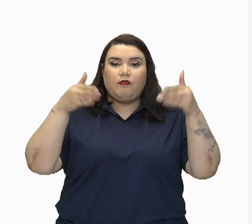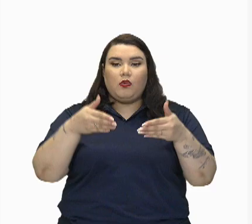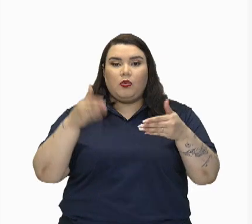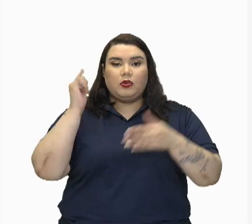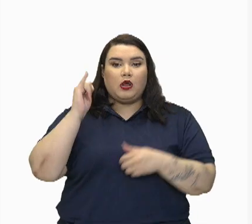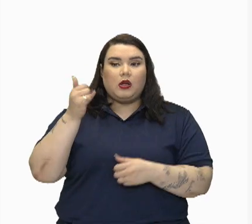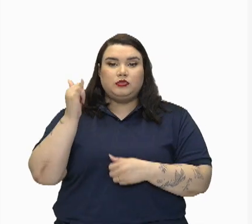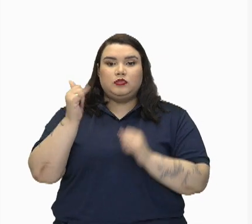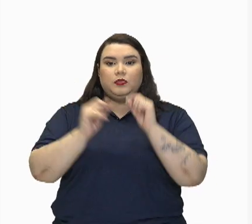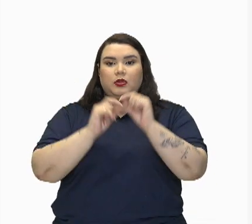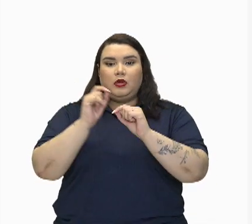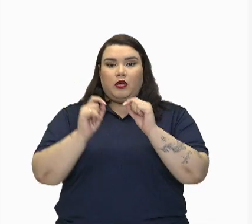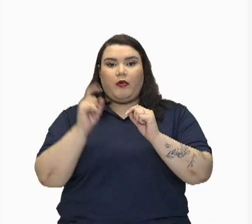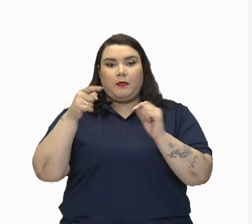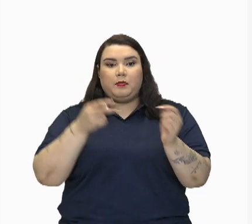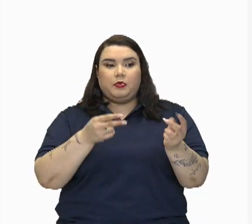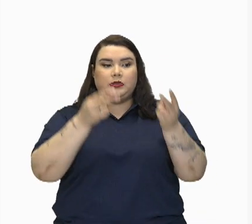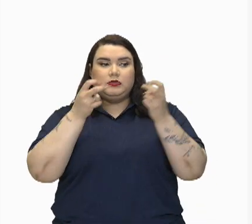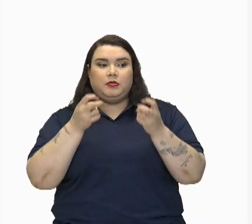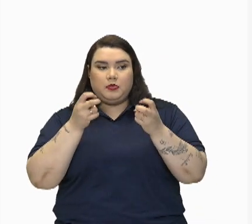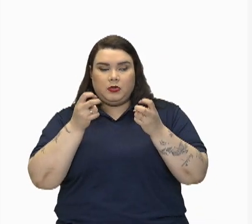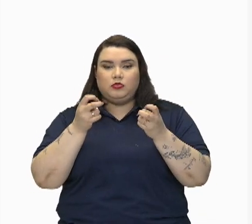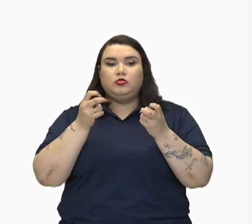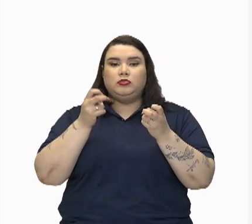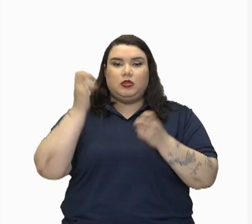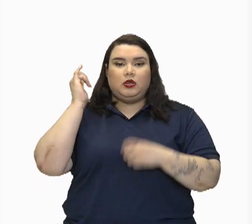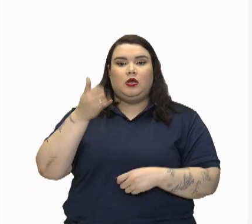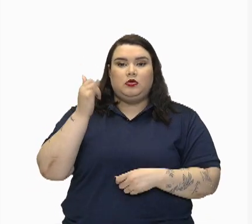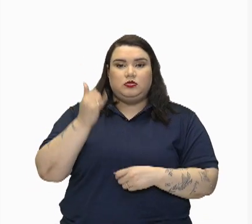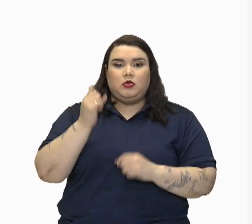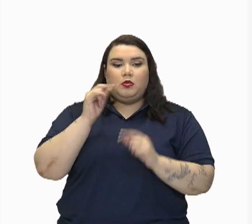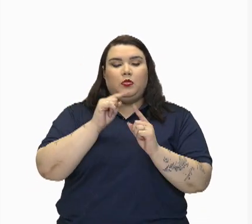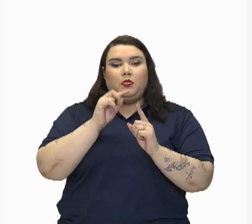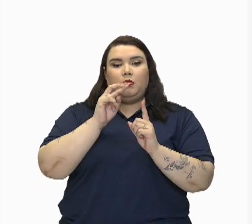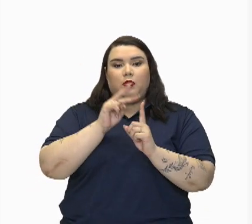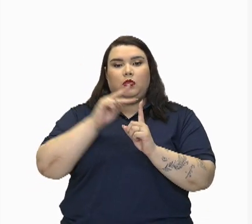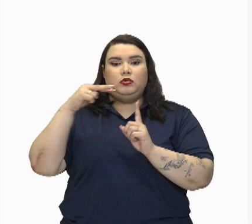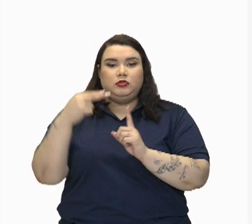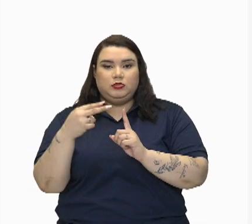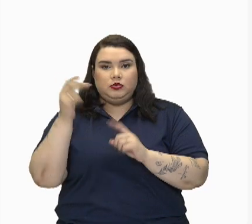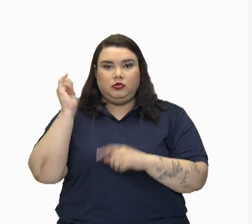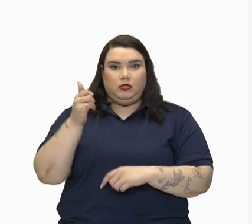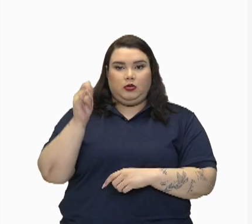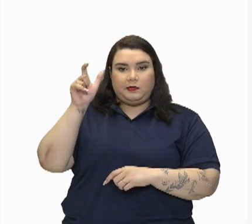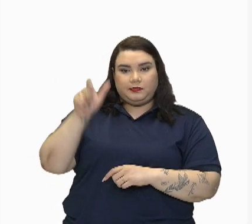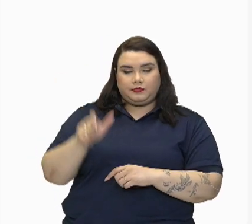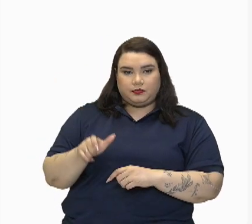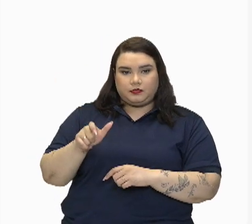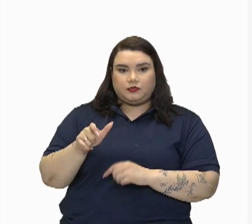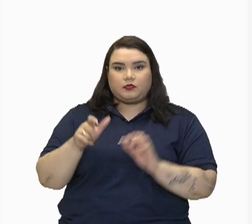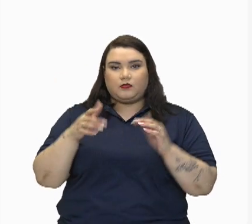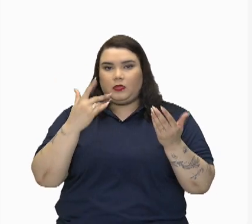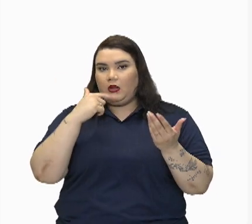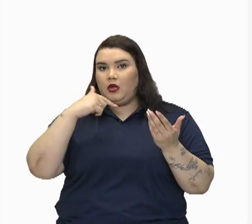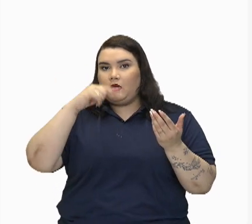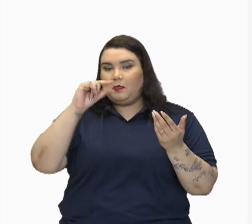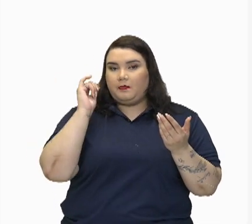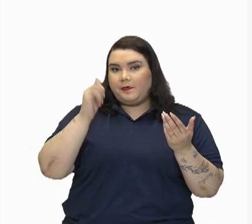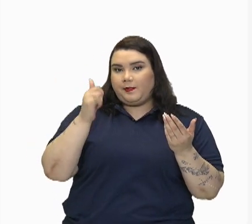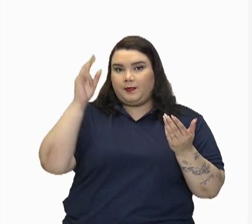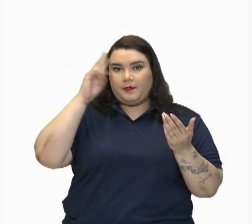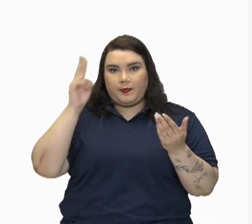narrativo é a perspectiva da narração, o ponto de vista do narrador. Então, quem conta a história,